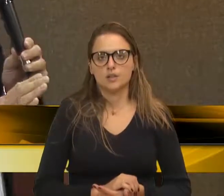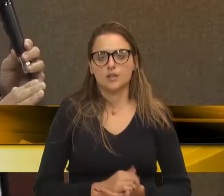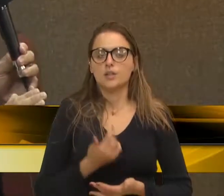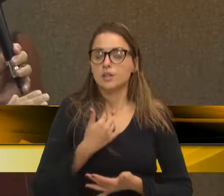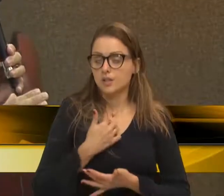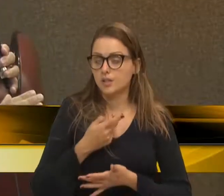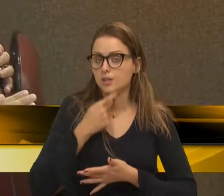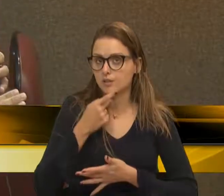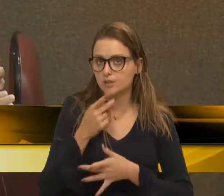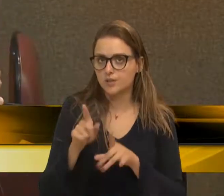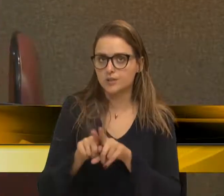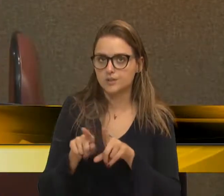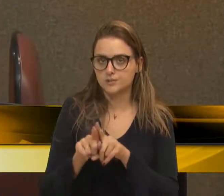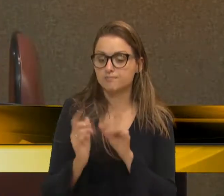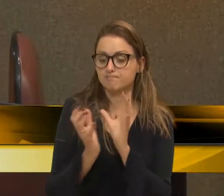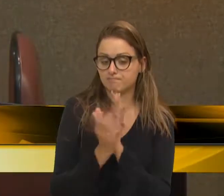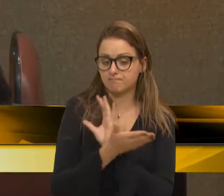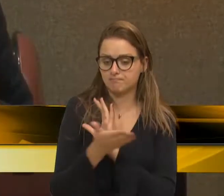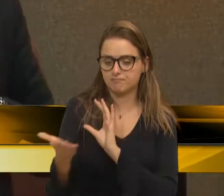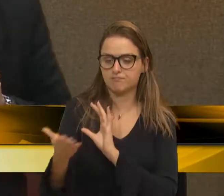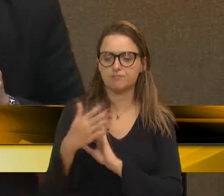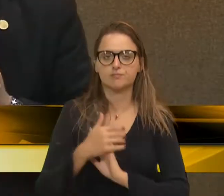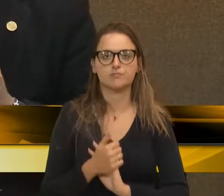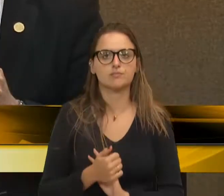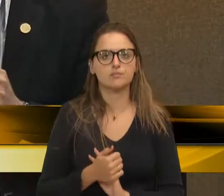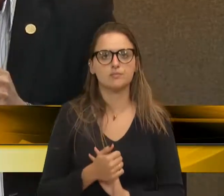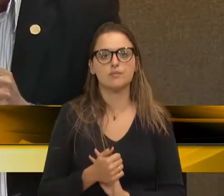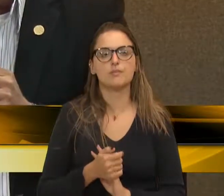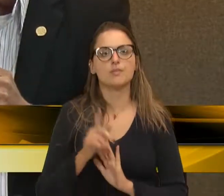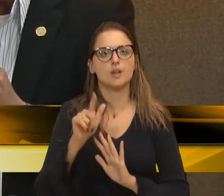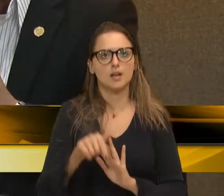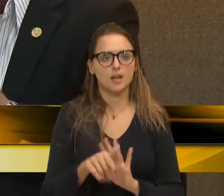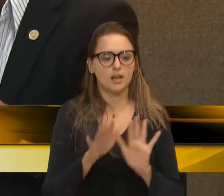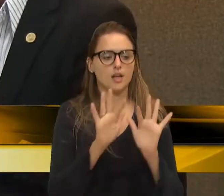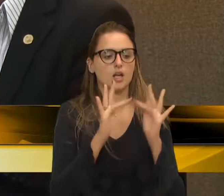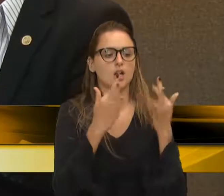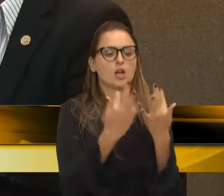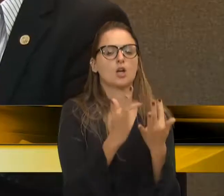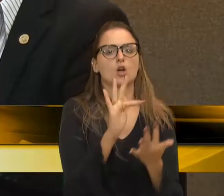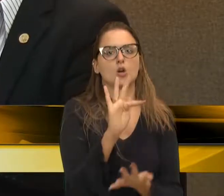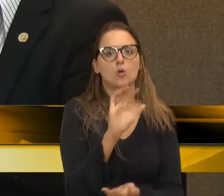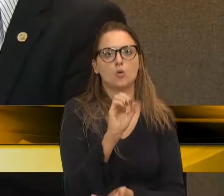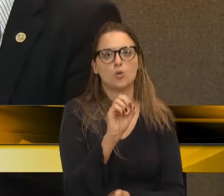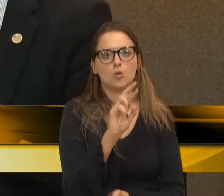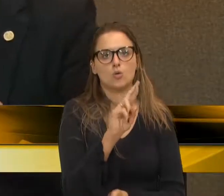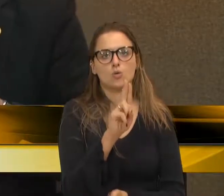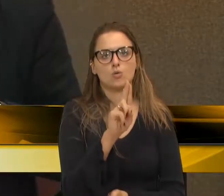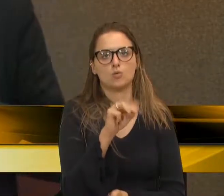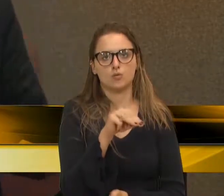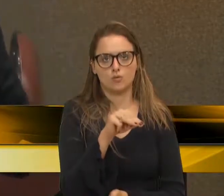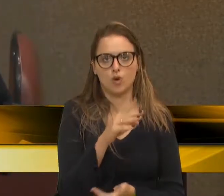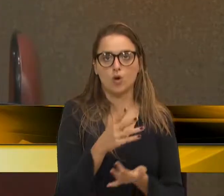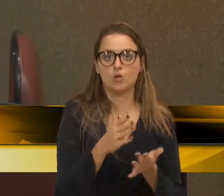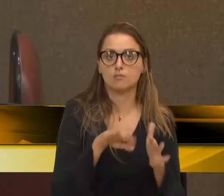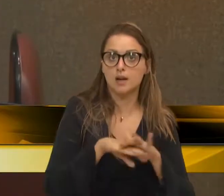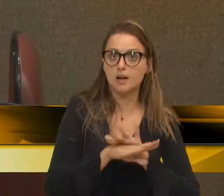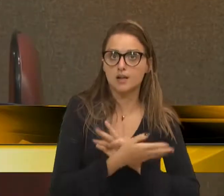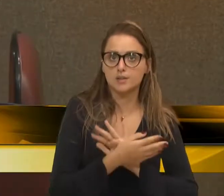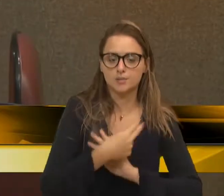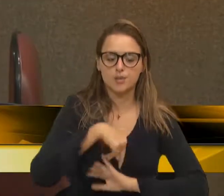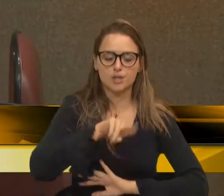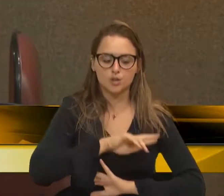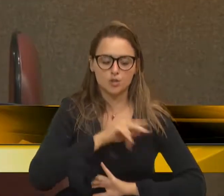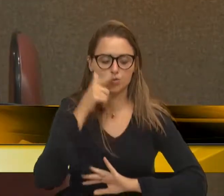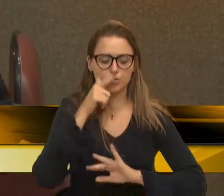digo, prezados colegas, é que este é o fórum adequado para que nós possamos